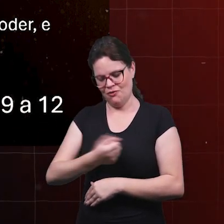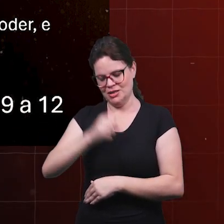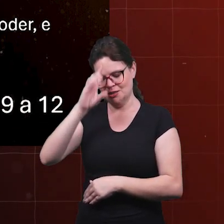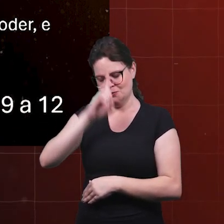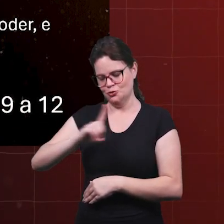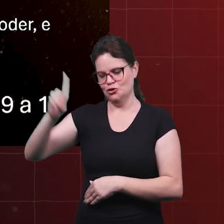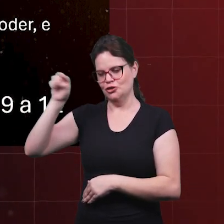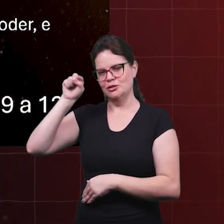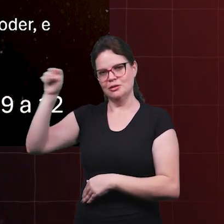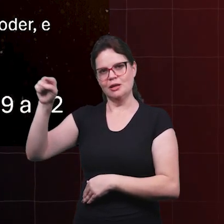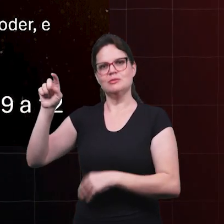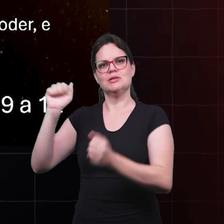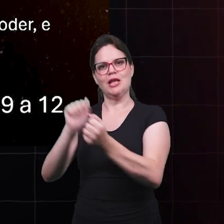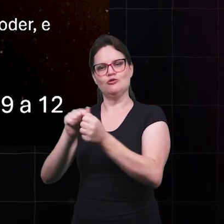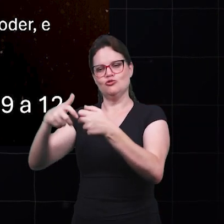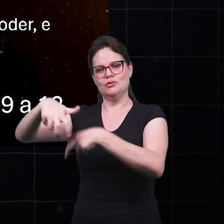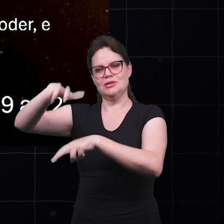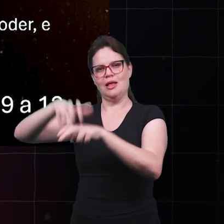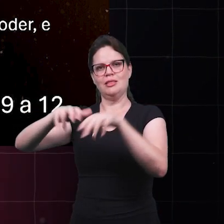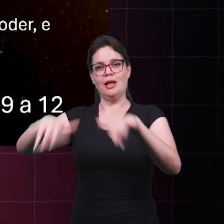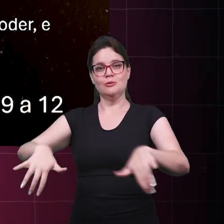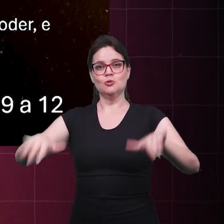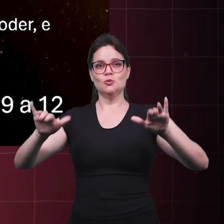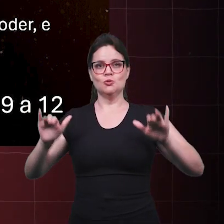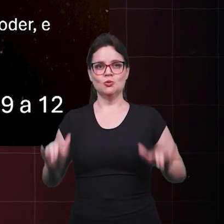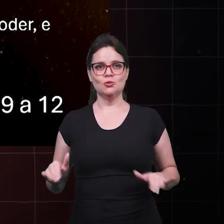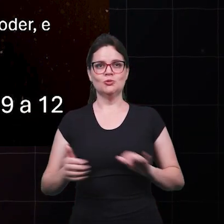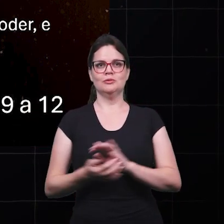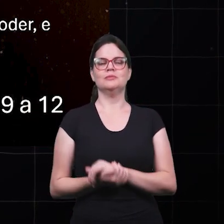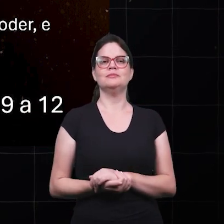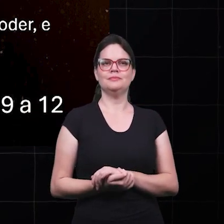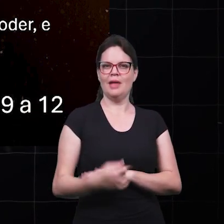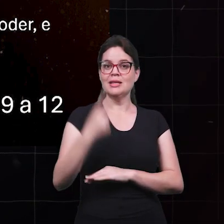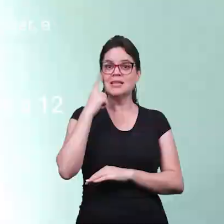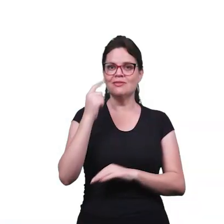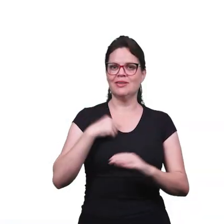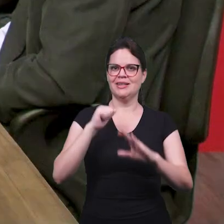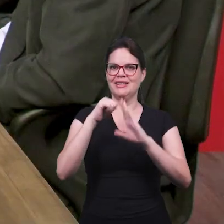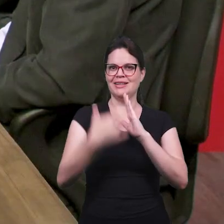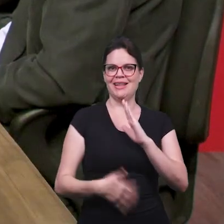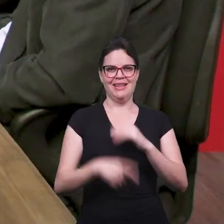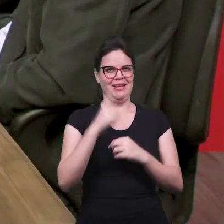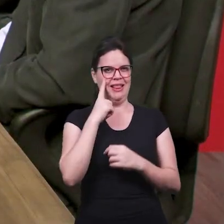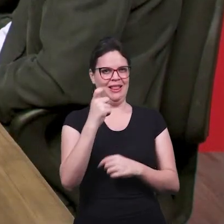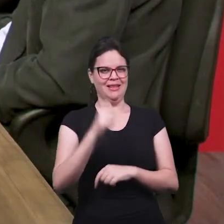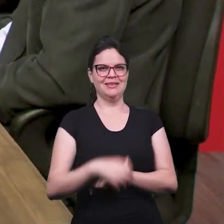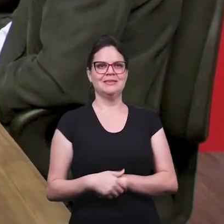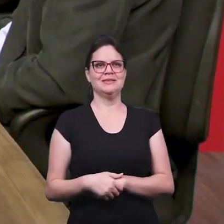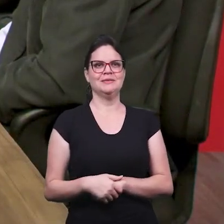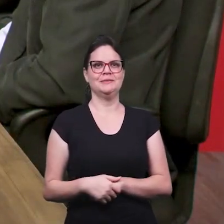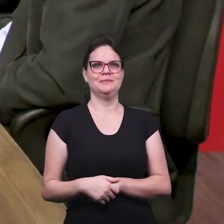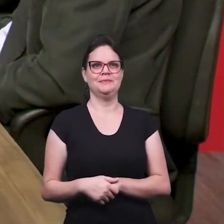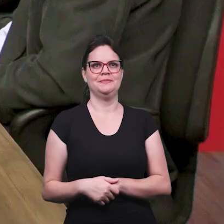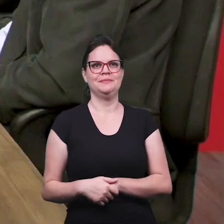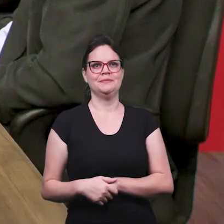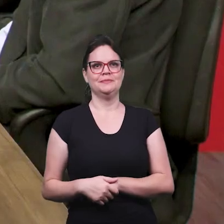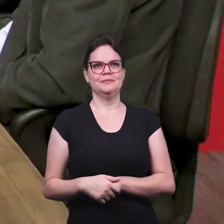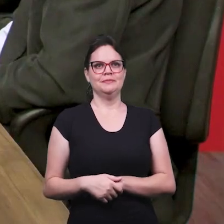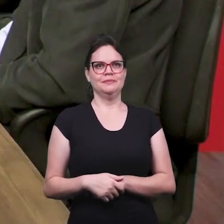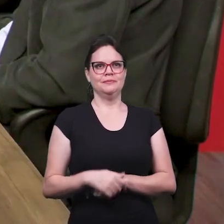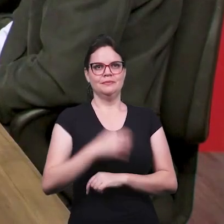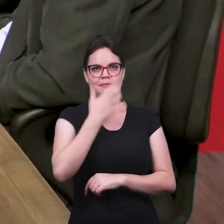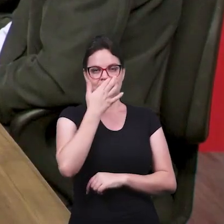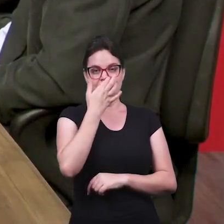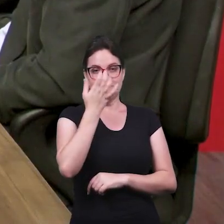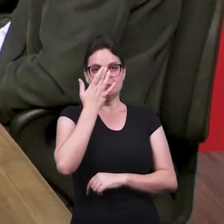Cordeiro. Aqui também há um aspecto interessante, seria natural, se nós chegássemos na eternidade,